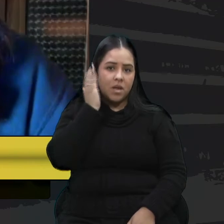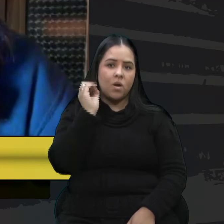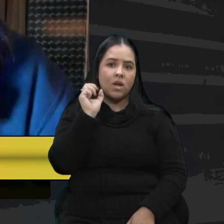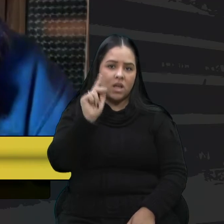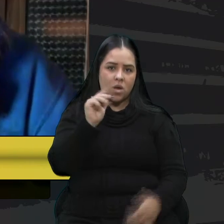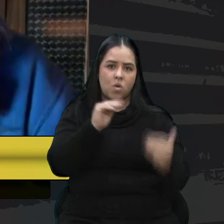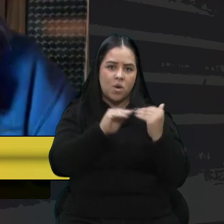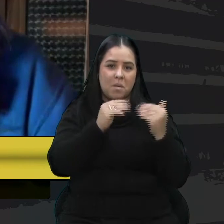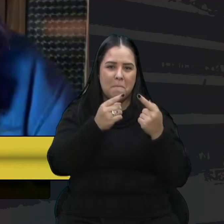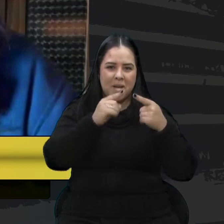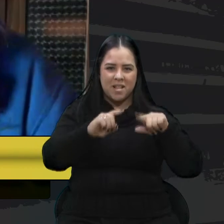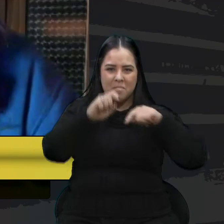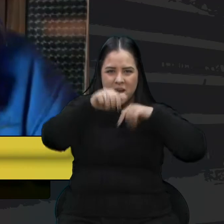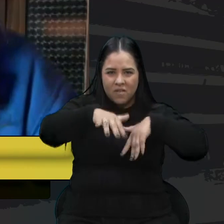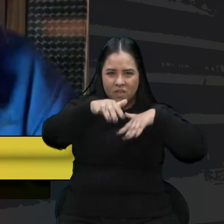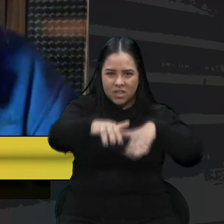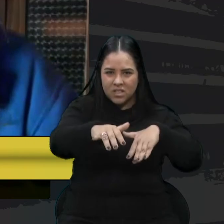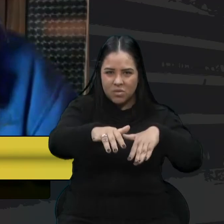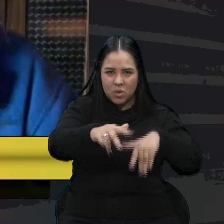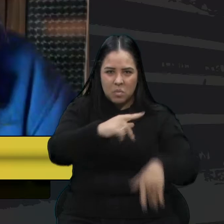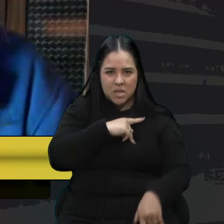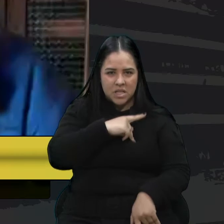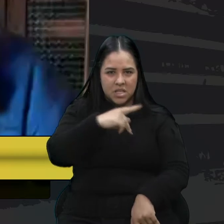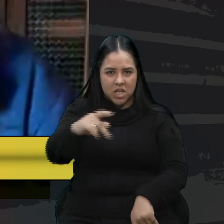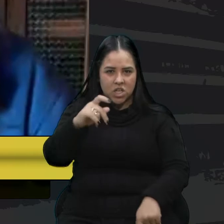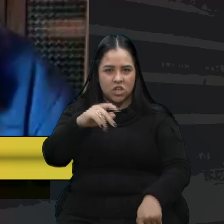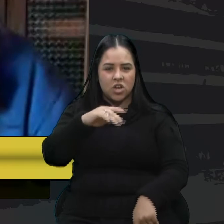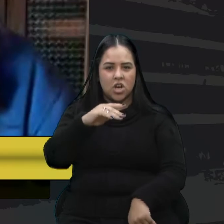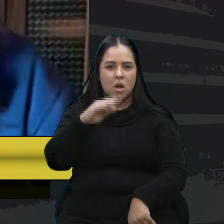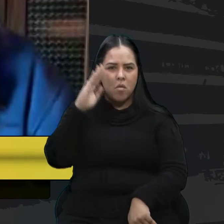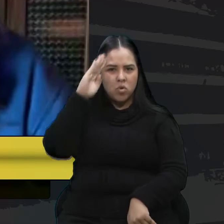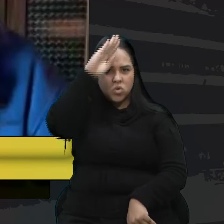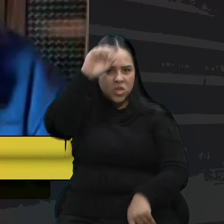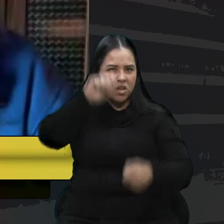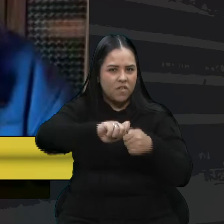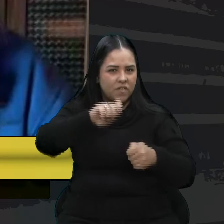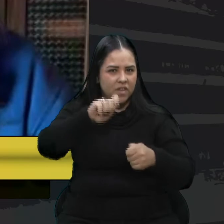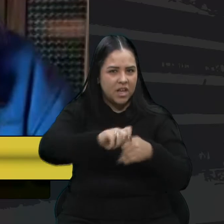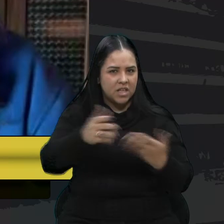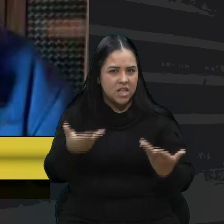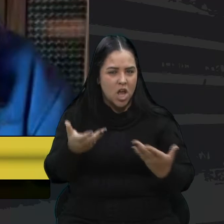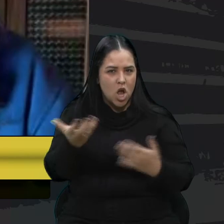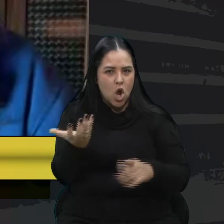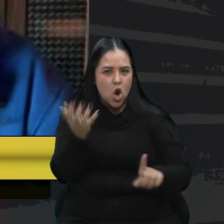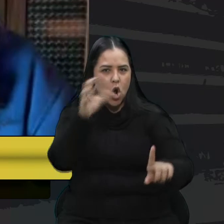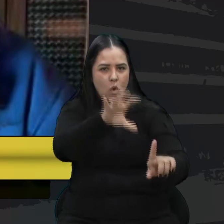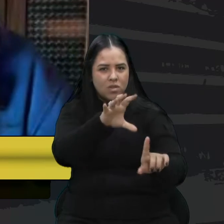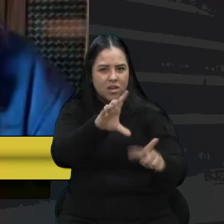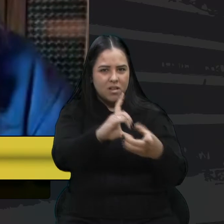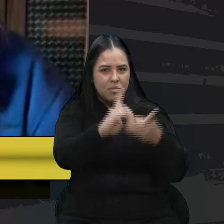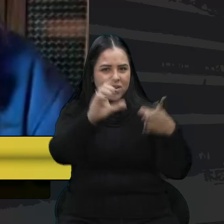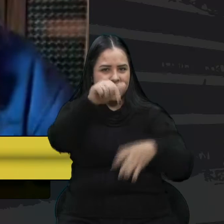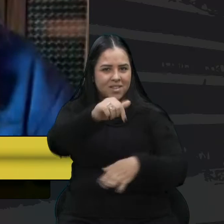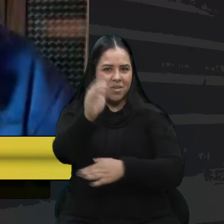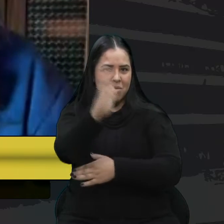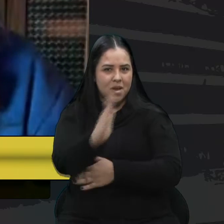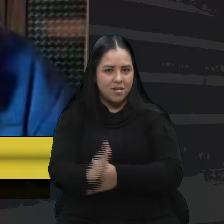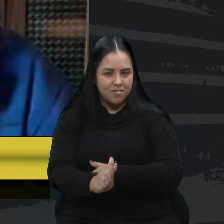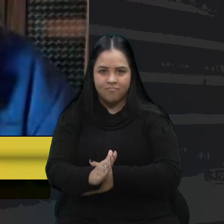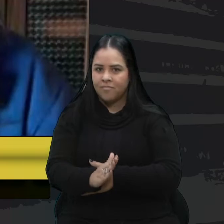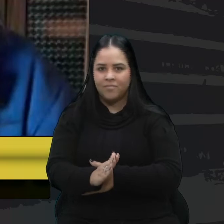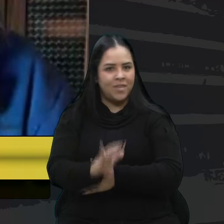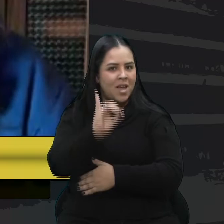manifestações orquestradas pelo presidente da República contra as instituições democráticas do Brasil, isso é lamentável, isso